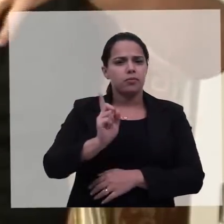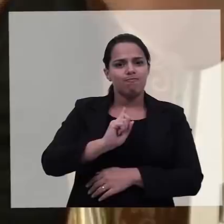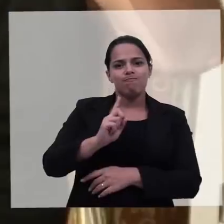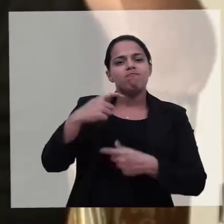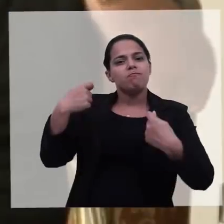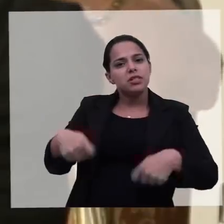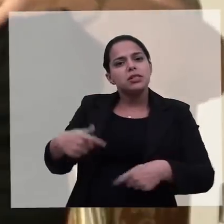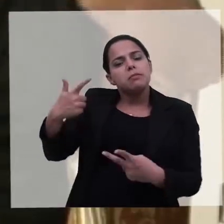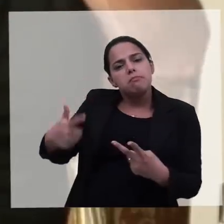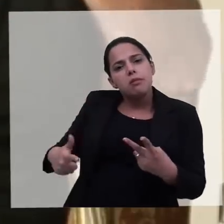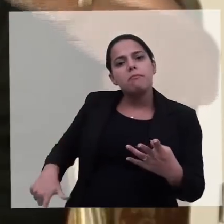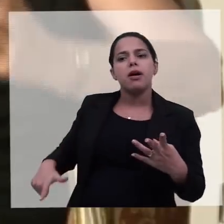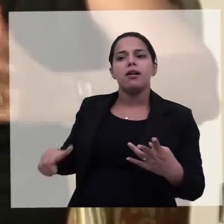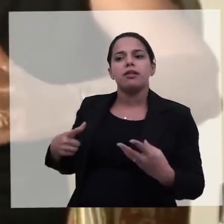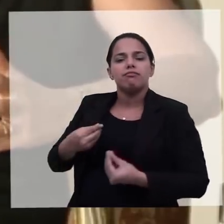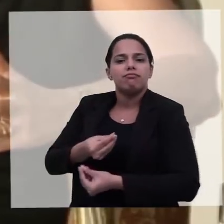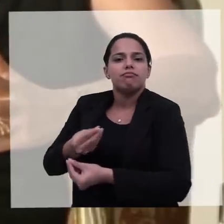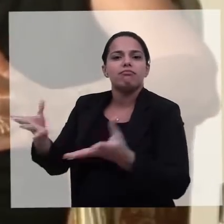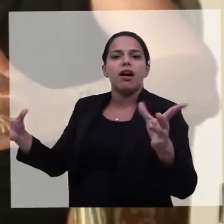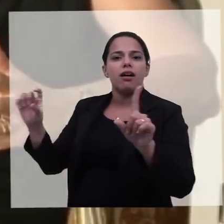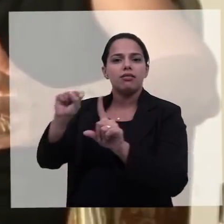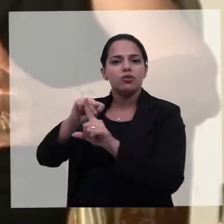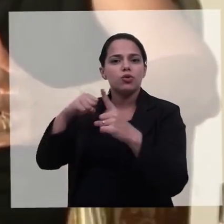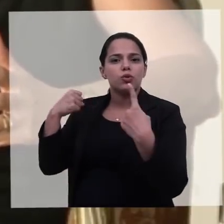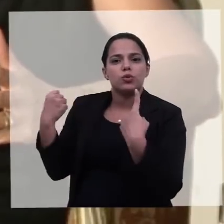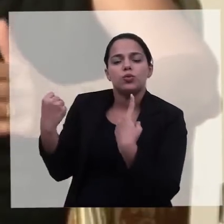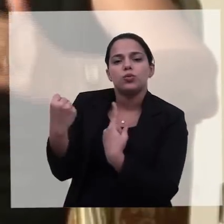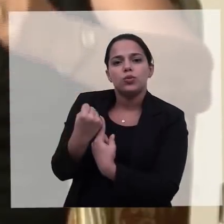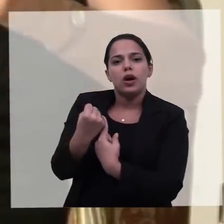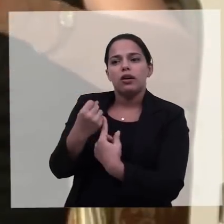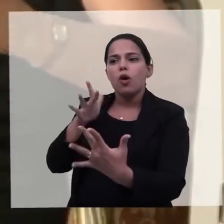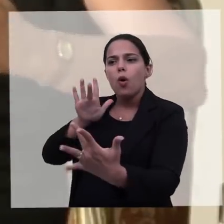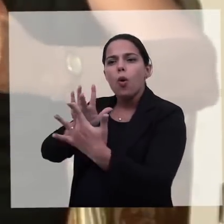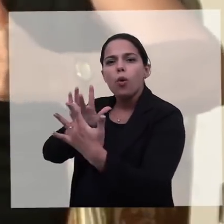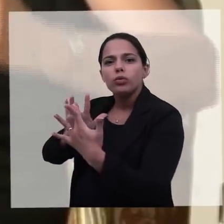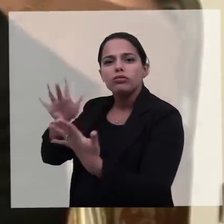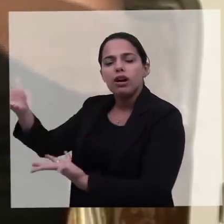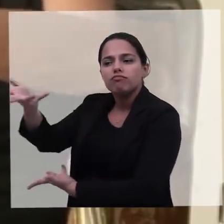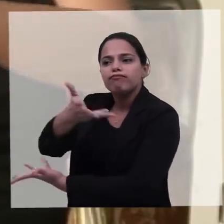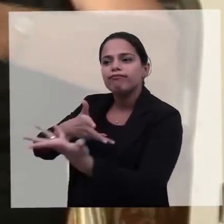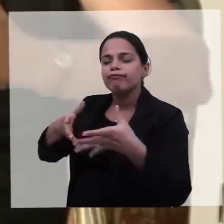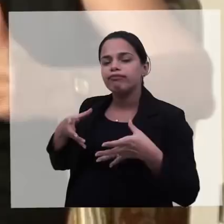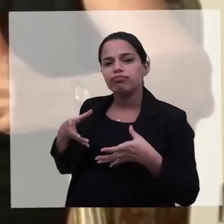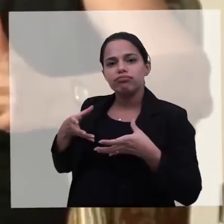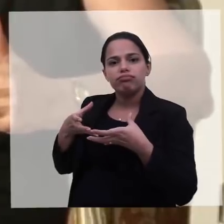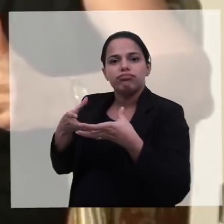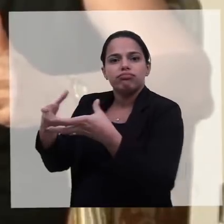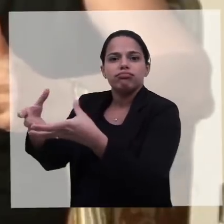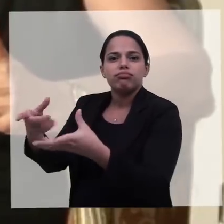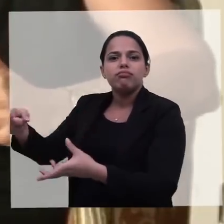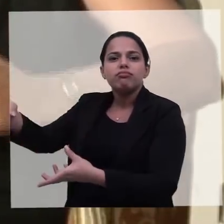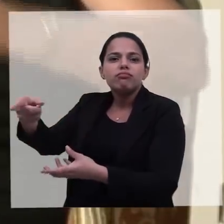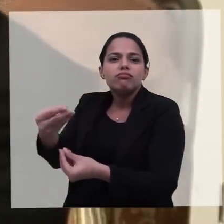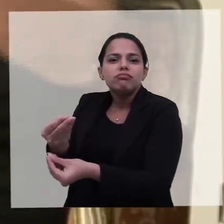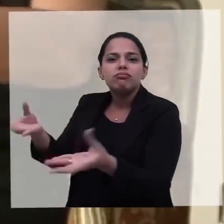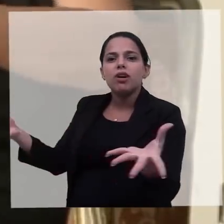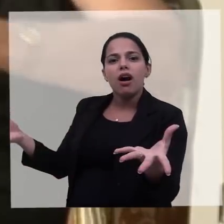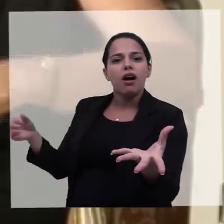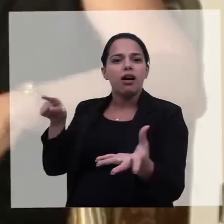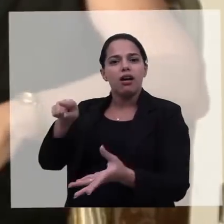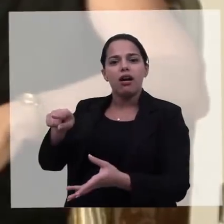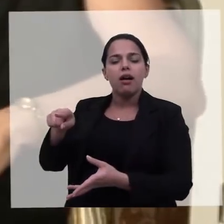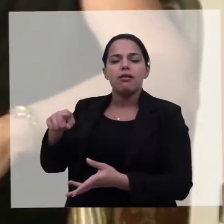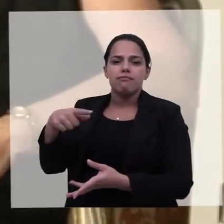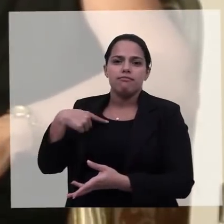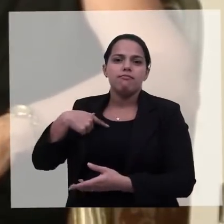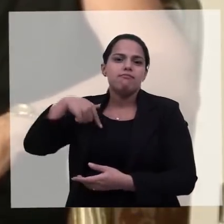pesquisador CNPq, não é só isso. Eu acho que chegar à sociedade, levar alguma